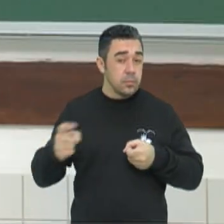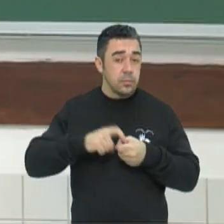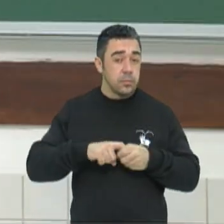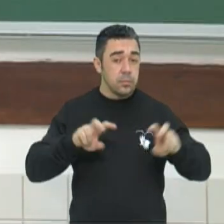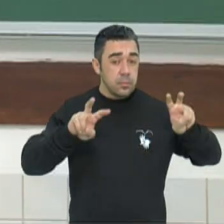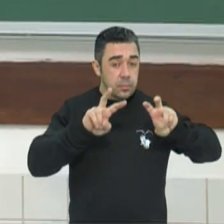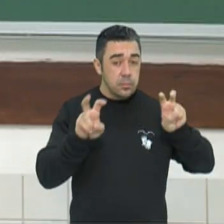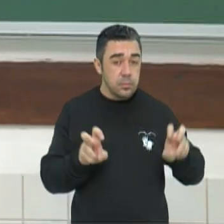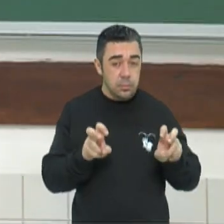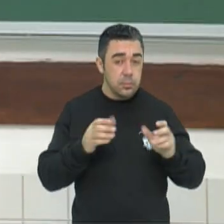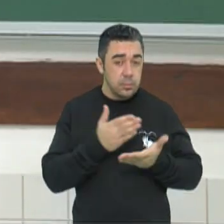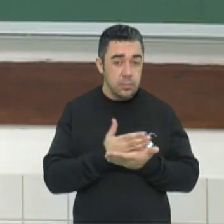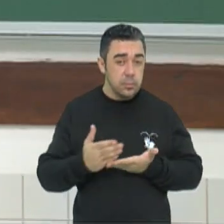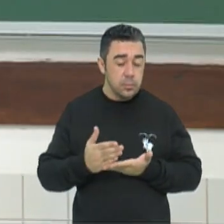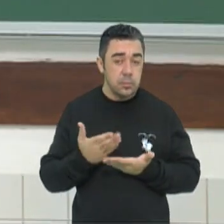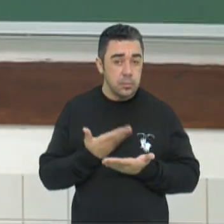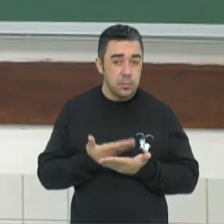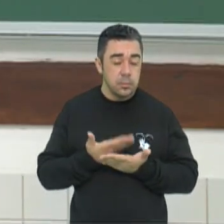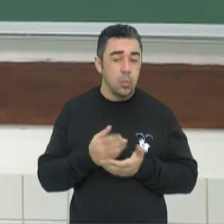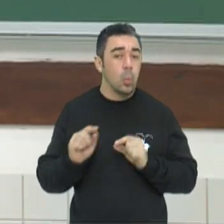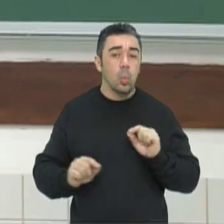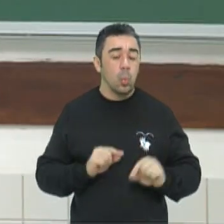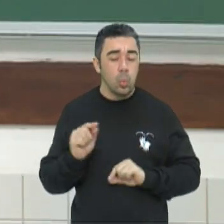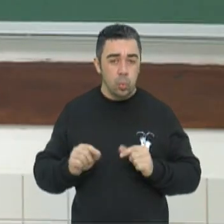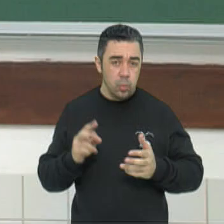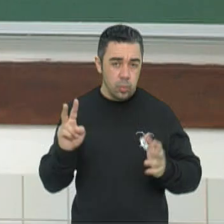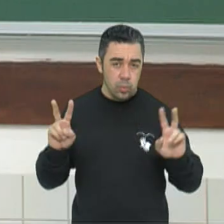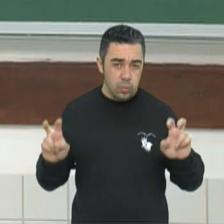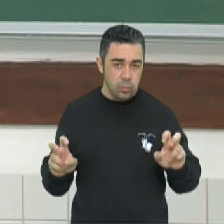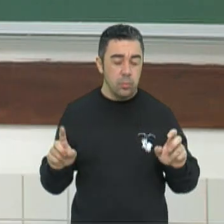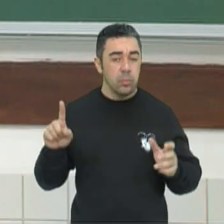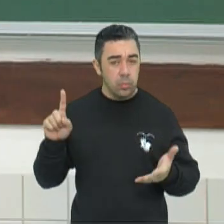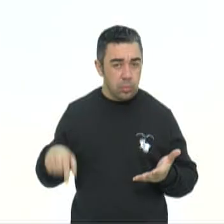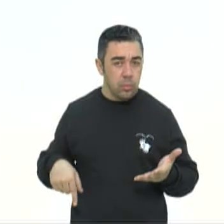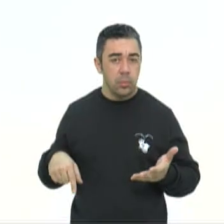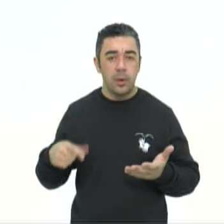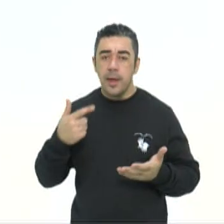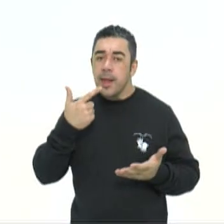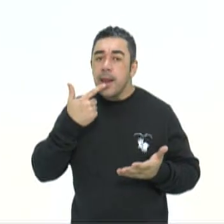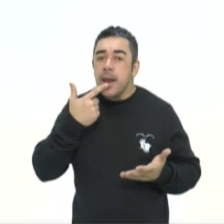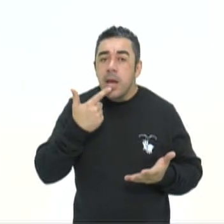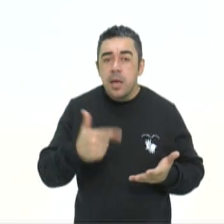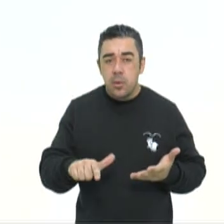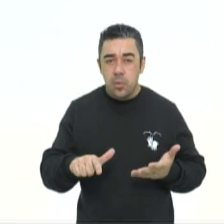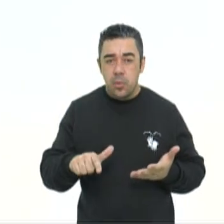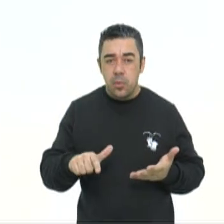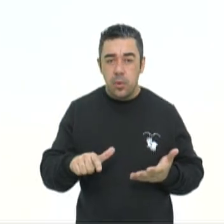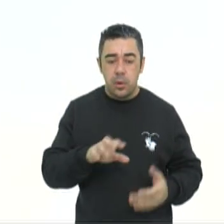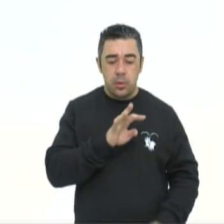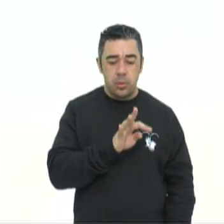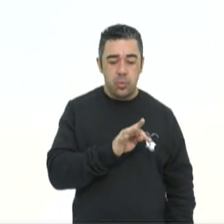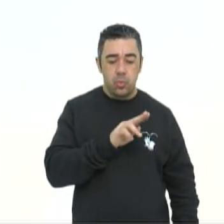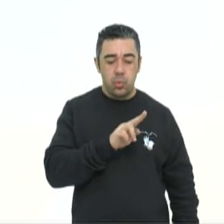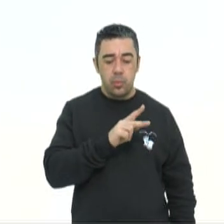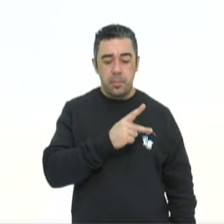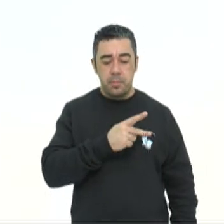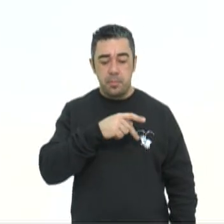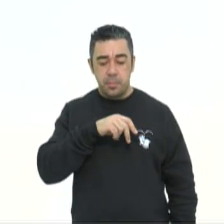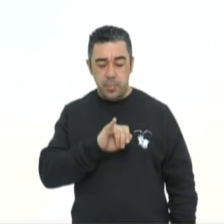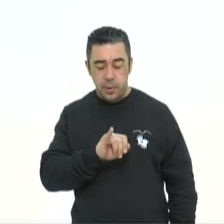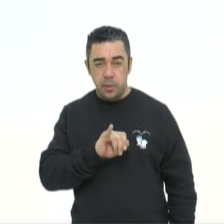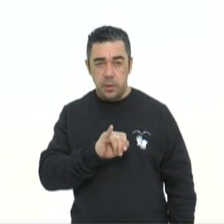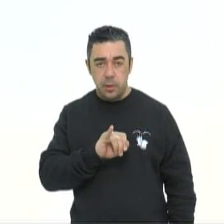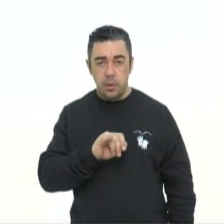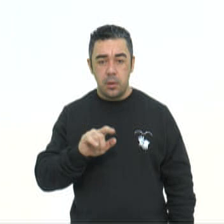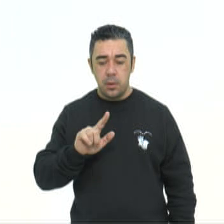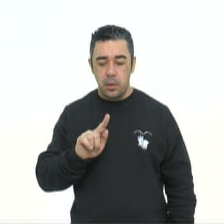da aula, né? Que tema é esse? Exatamente a língua, né? O Tupi-Guarani, que deu